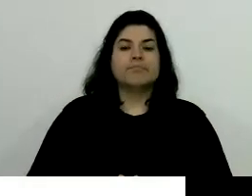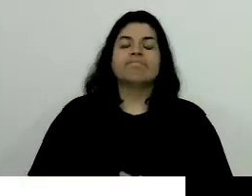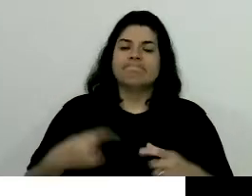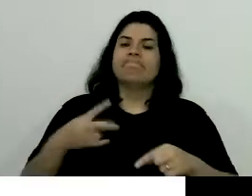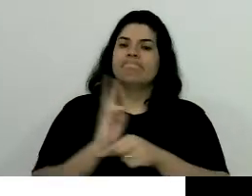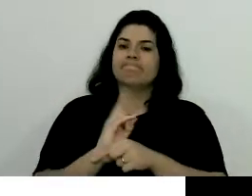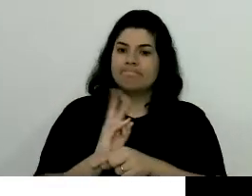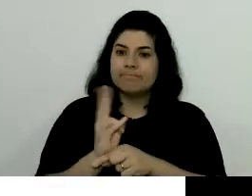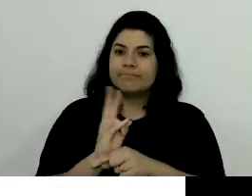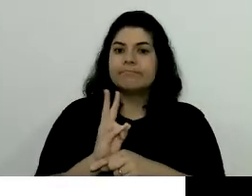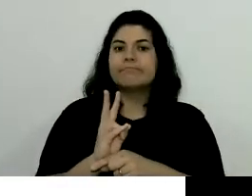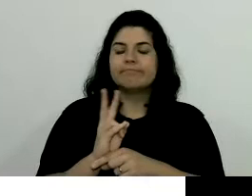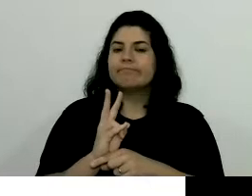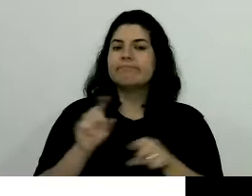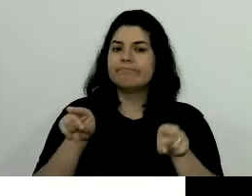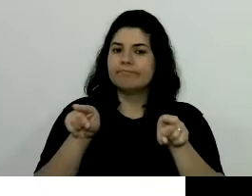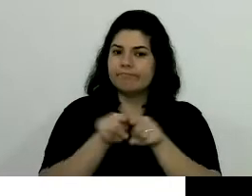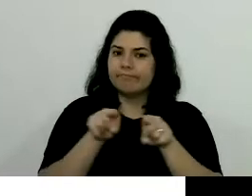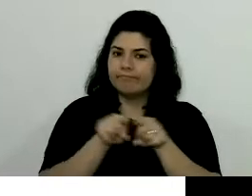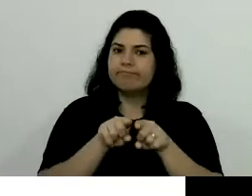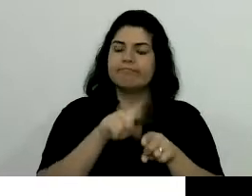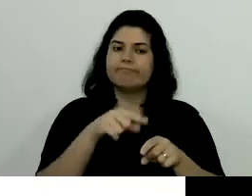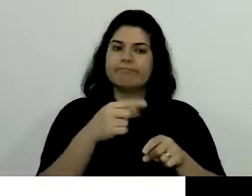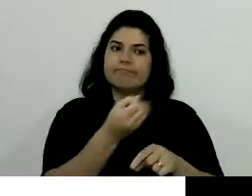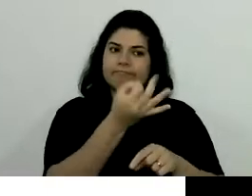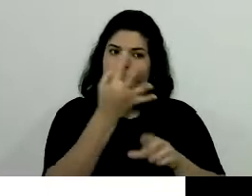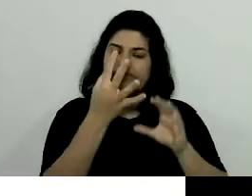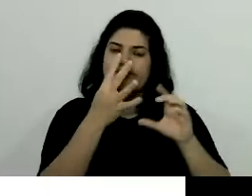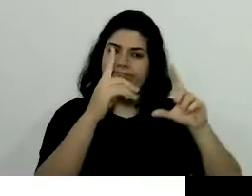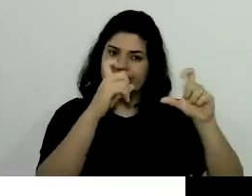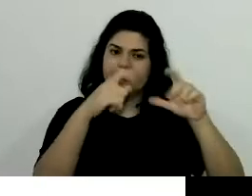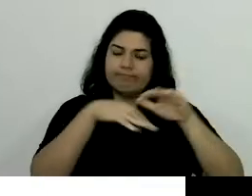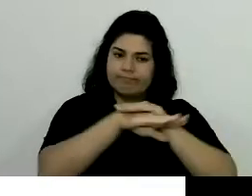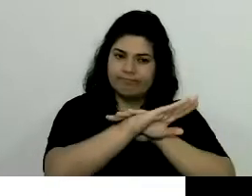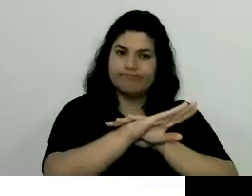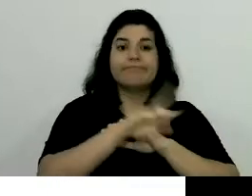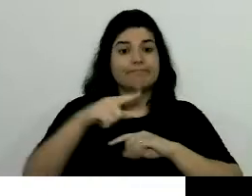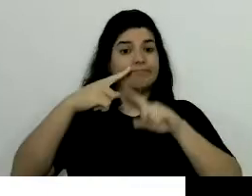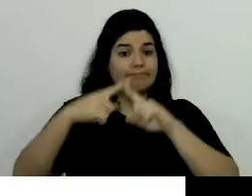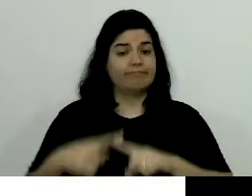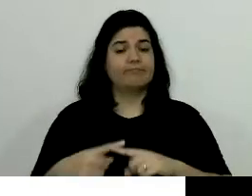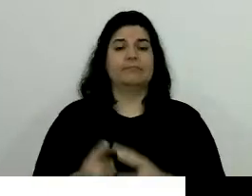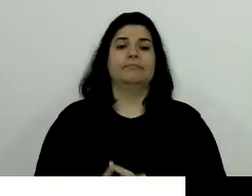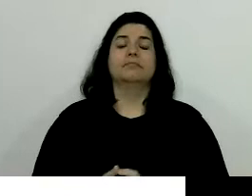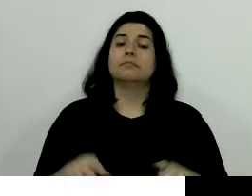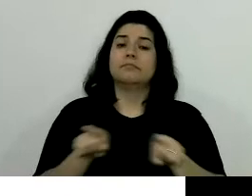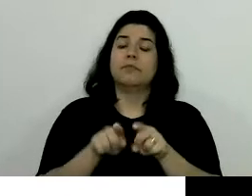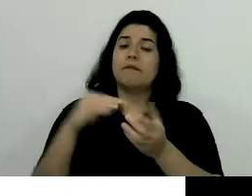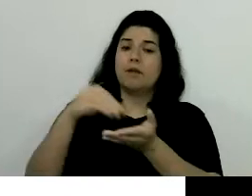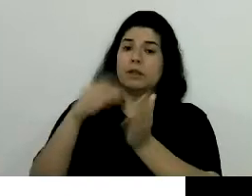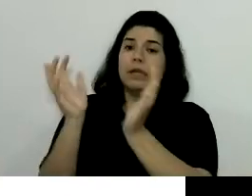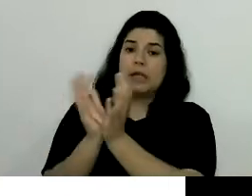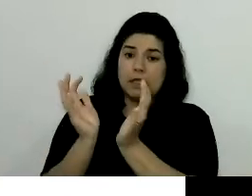vigilância, né? Com muito maior ênfase dessas coleções, né? Mas é um desafio e um problema. E a falta de equipes, que é um